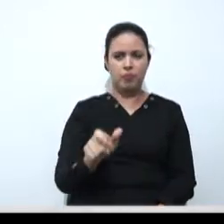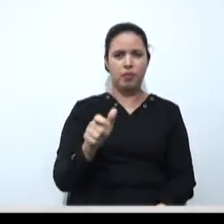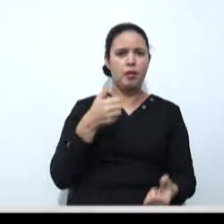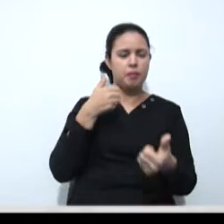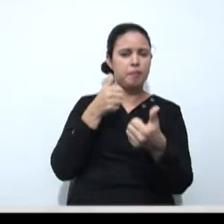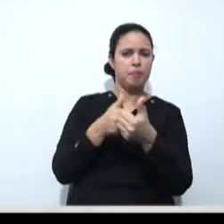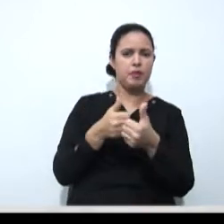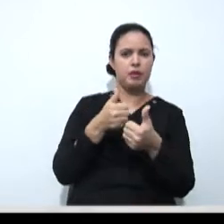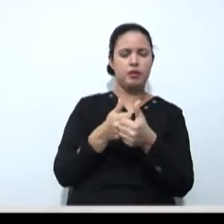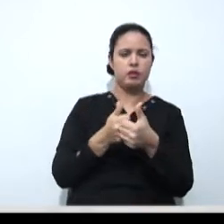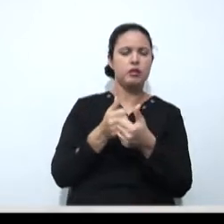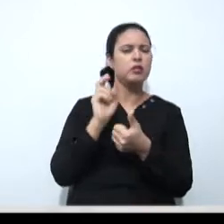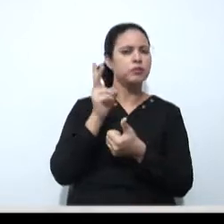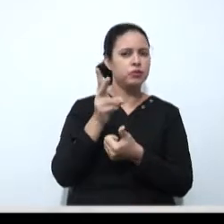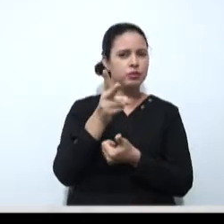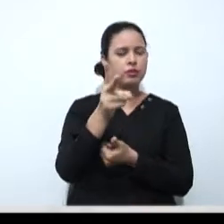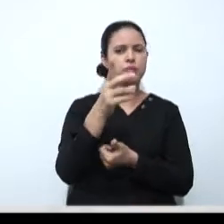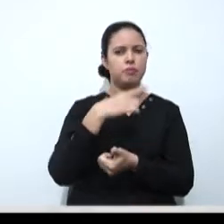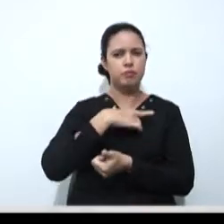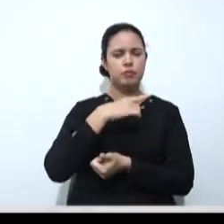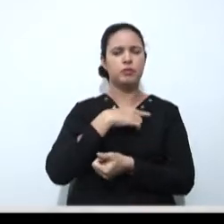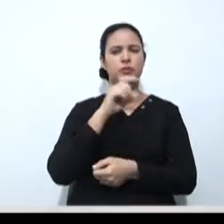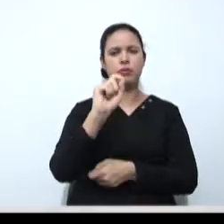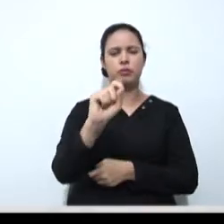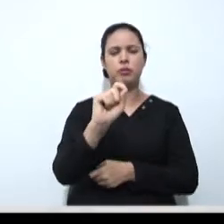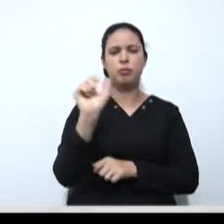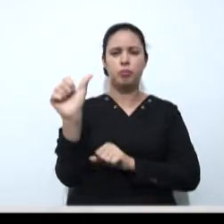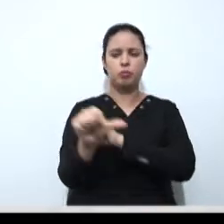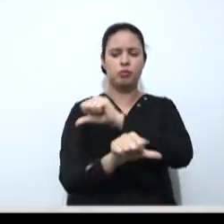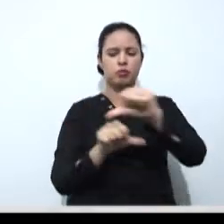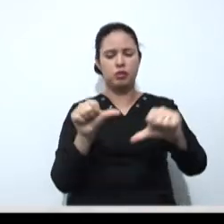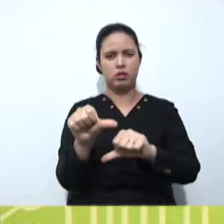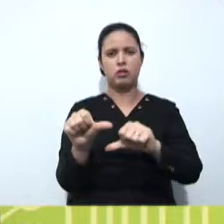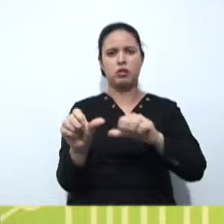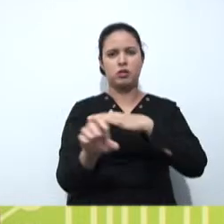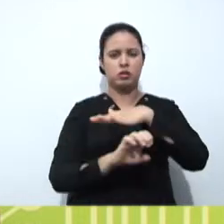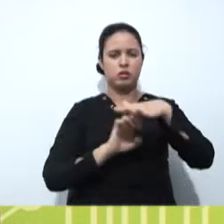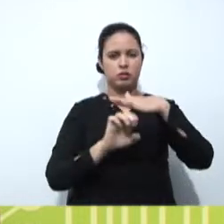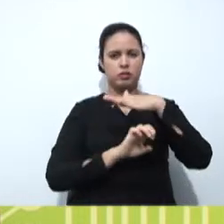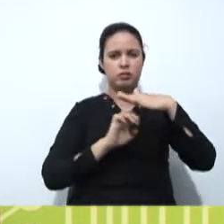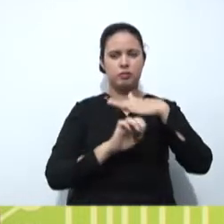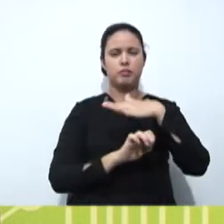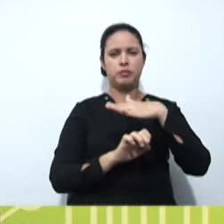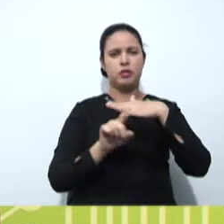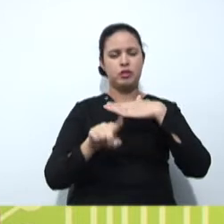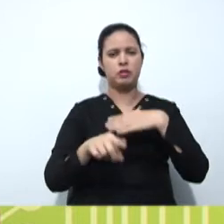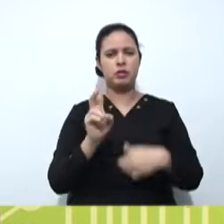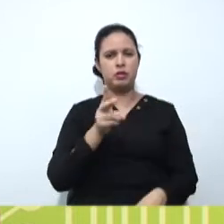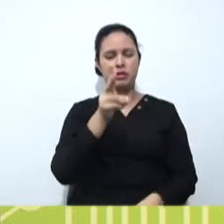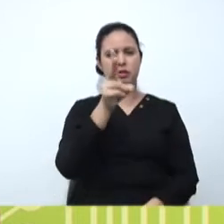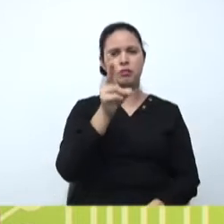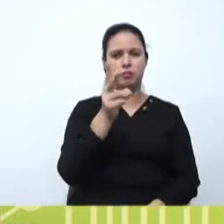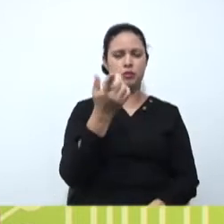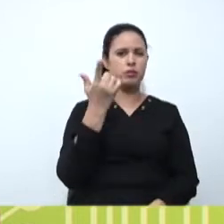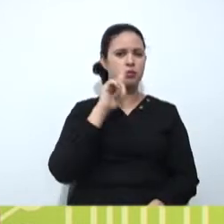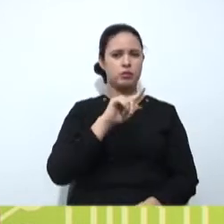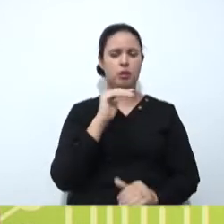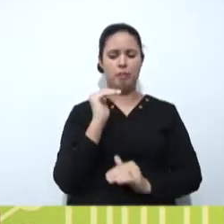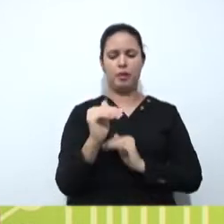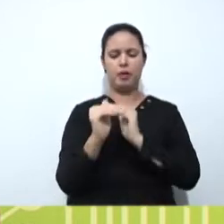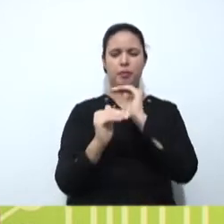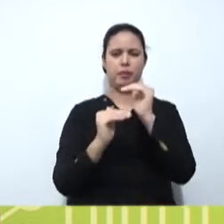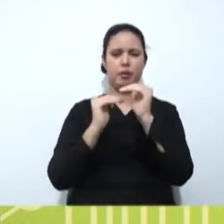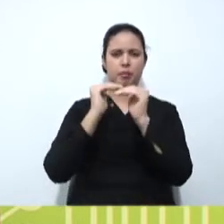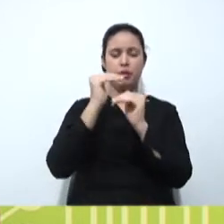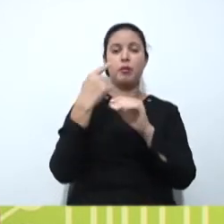de vocês que sempre está mudando de empresa no sentido de sempre ocupando cargos melhores? Então,